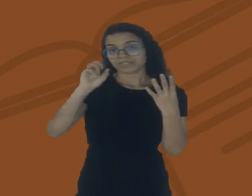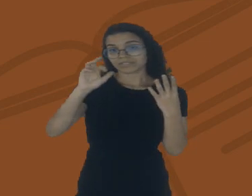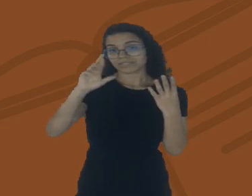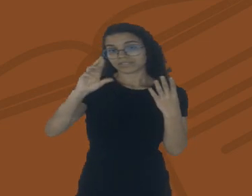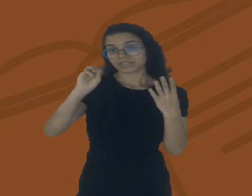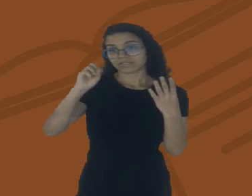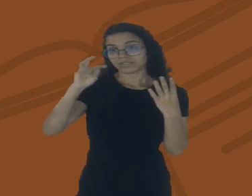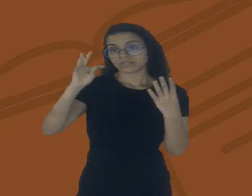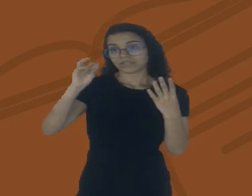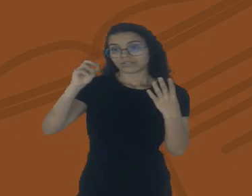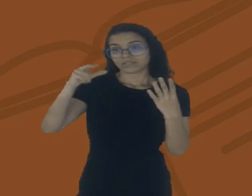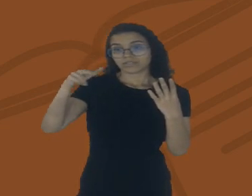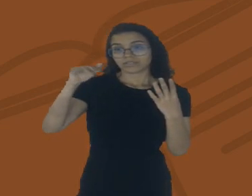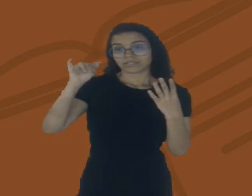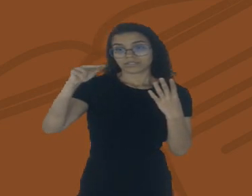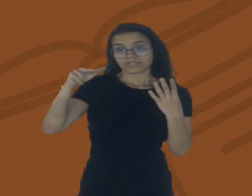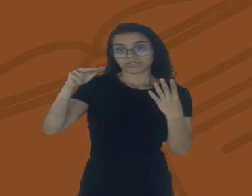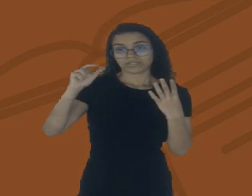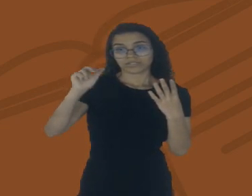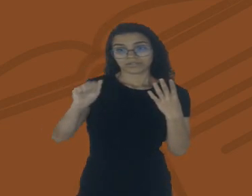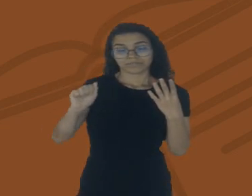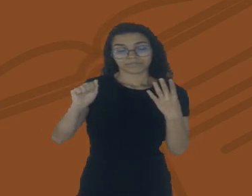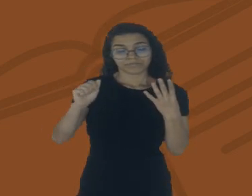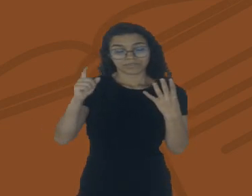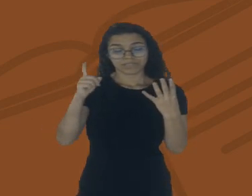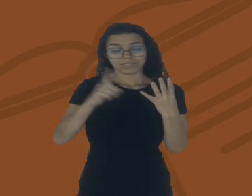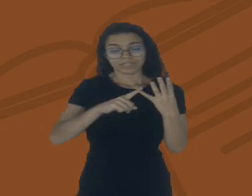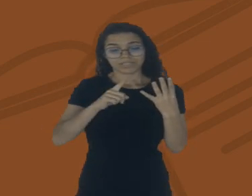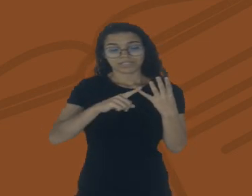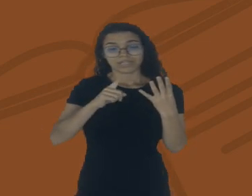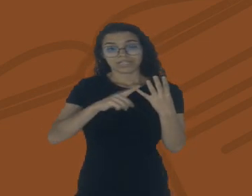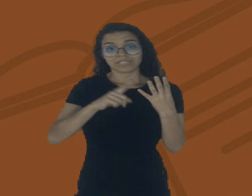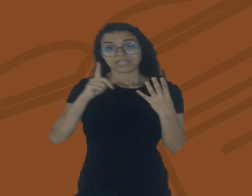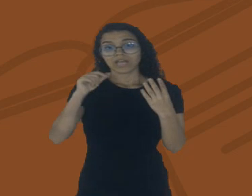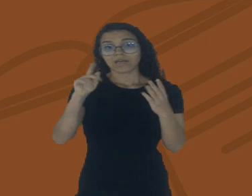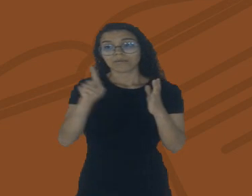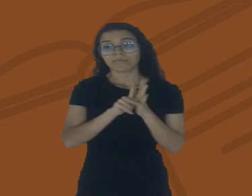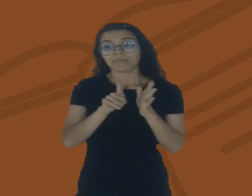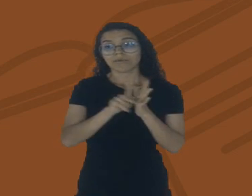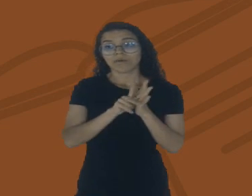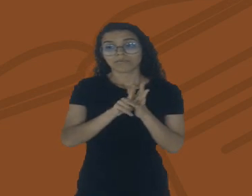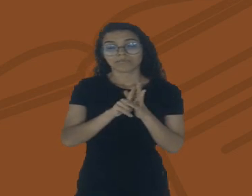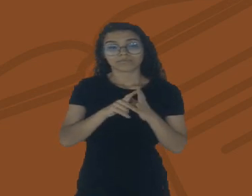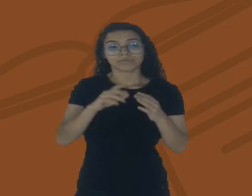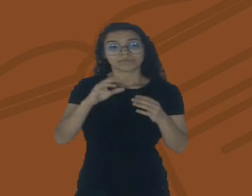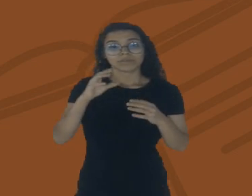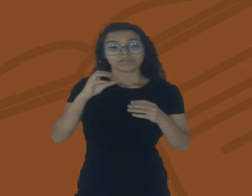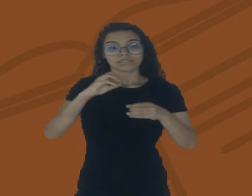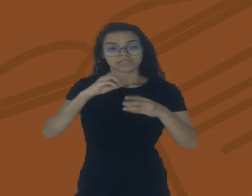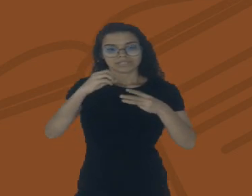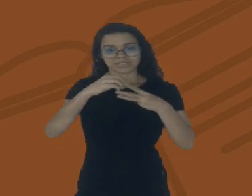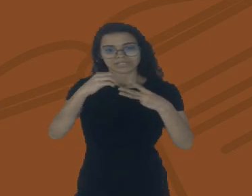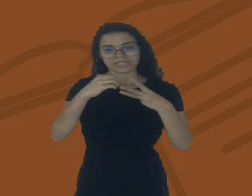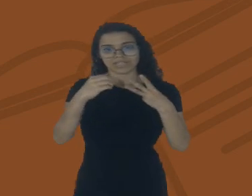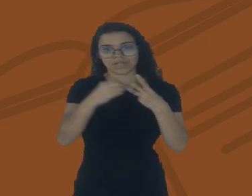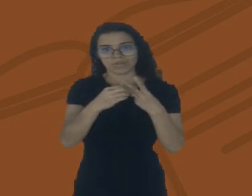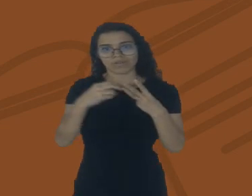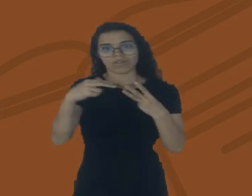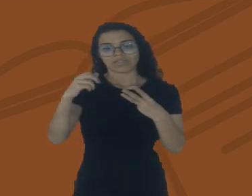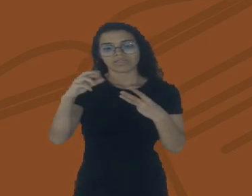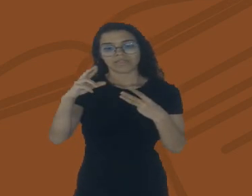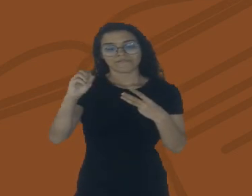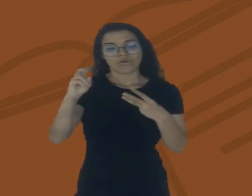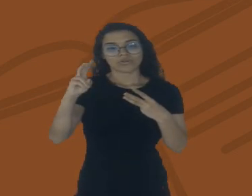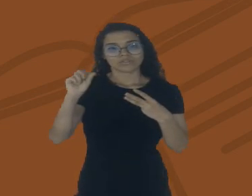serotonina. A serotonina é um hormônio responsável pela comunicação entre as células nervosas. Ele atua